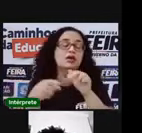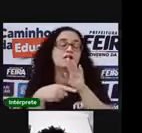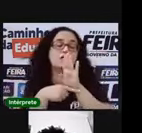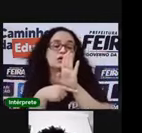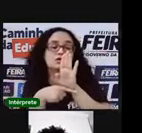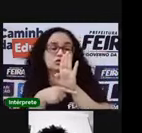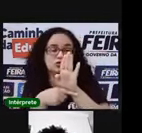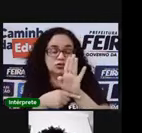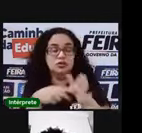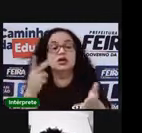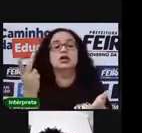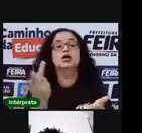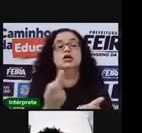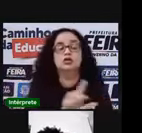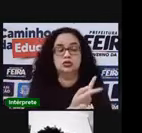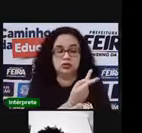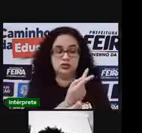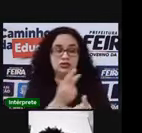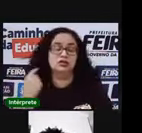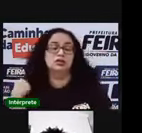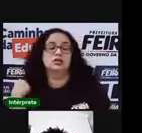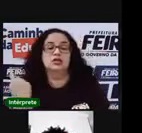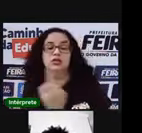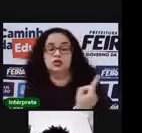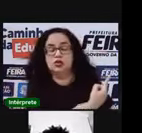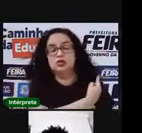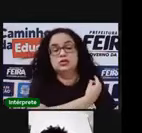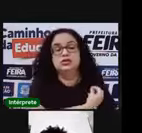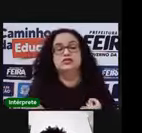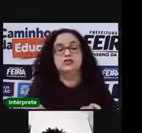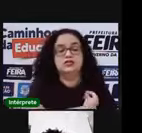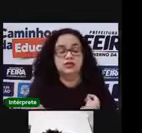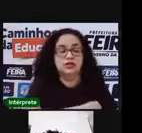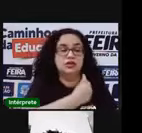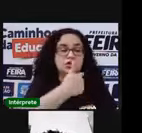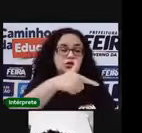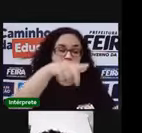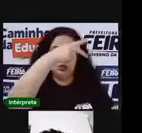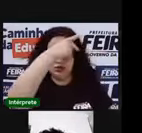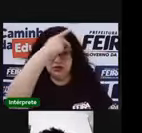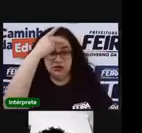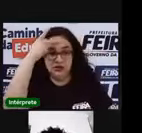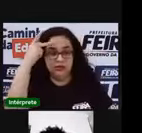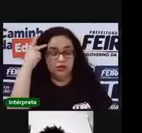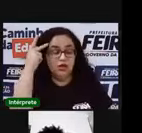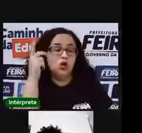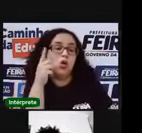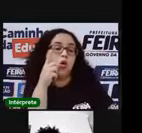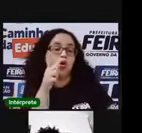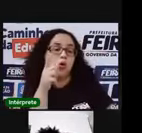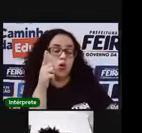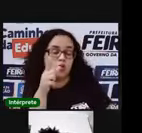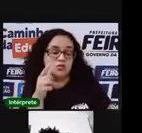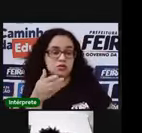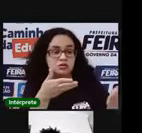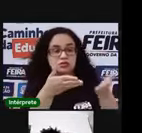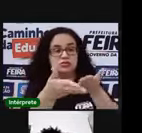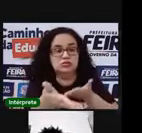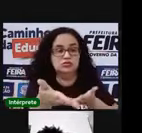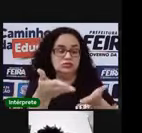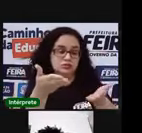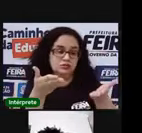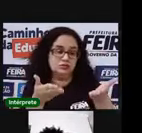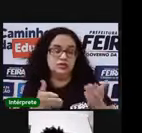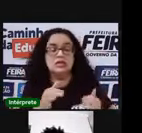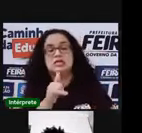solidariedade acontecer na nossa vida e na vida desse outro, quando a gente consegue partilhar isso que eu tenho, não é?